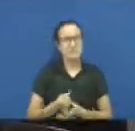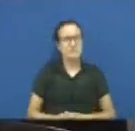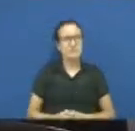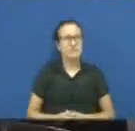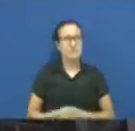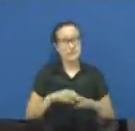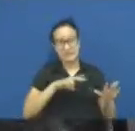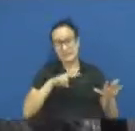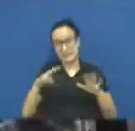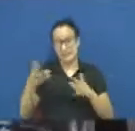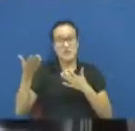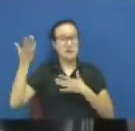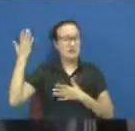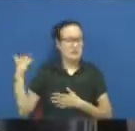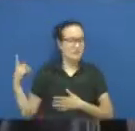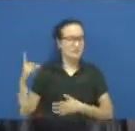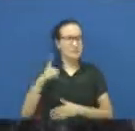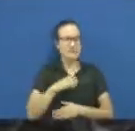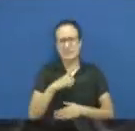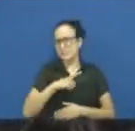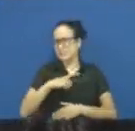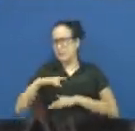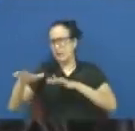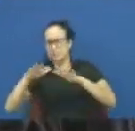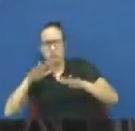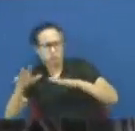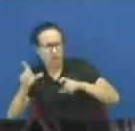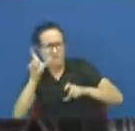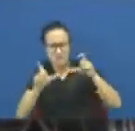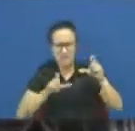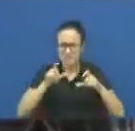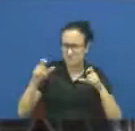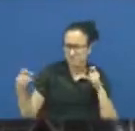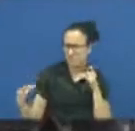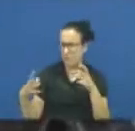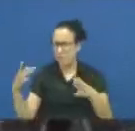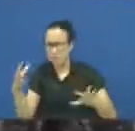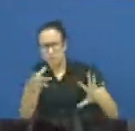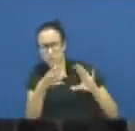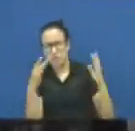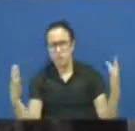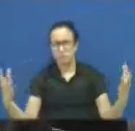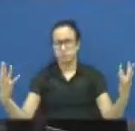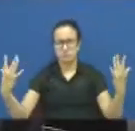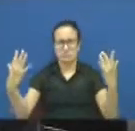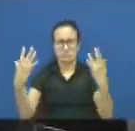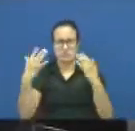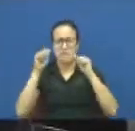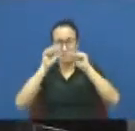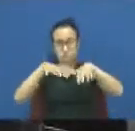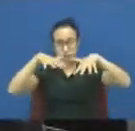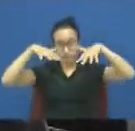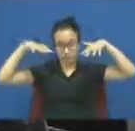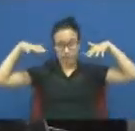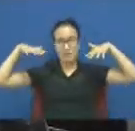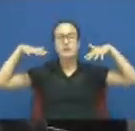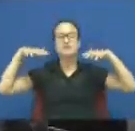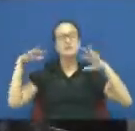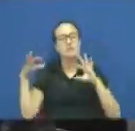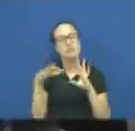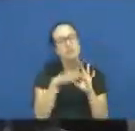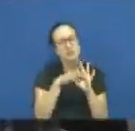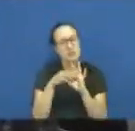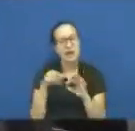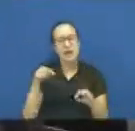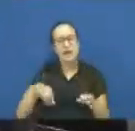situações fervorosas. Aqui é o lugar onde caçou um prefeito. Aqui é o lugar onde caçou vereadores. Aqui é o lugar onde